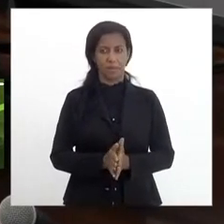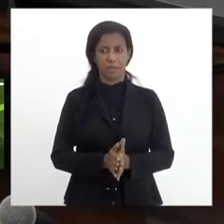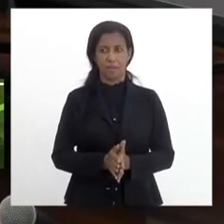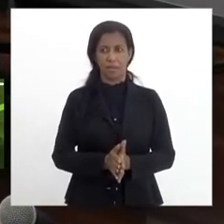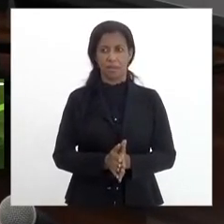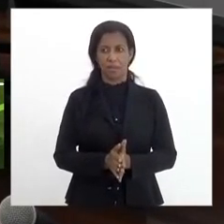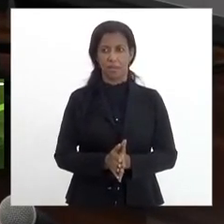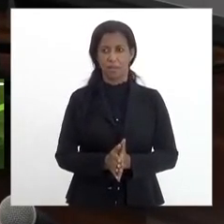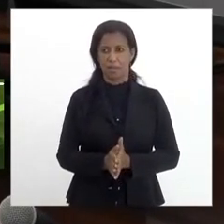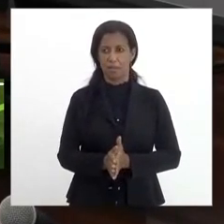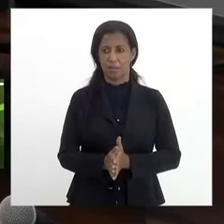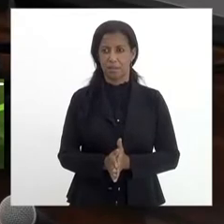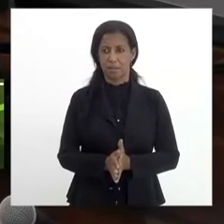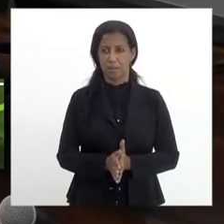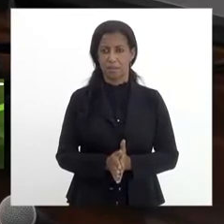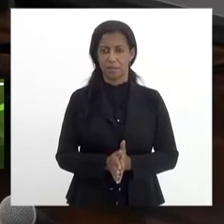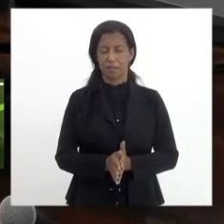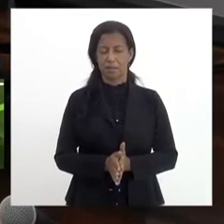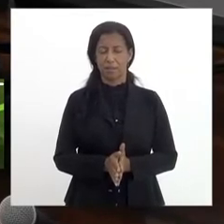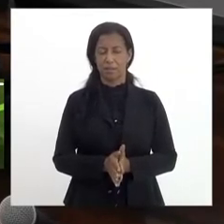Metade da pauta é o projeto.